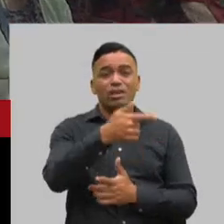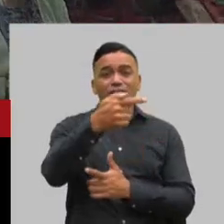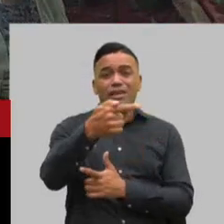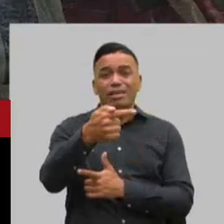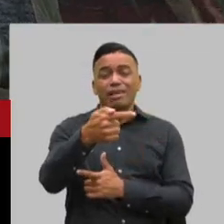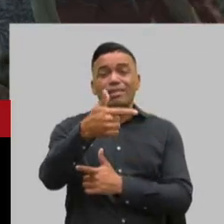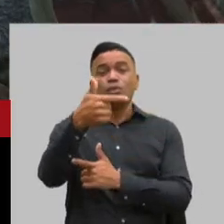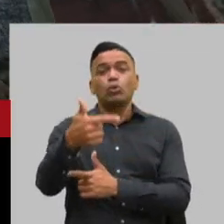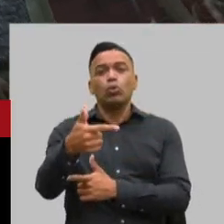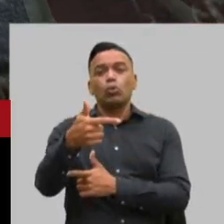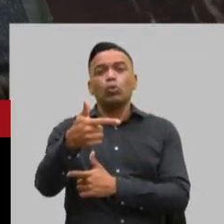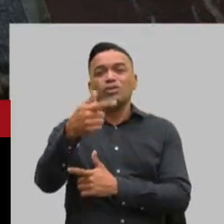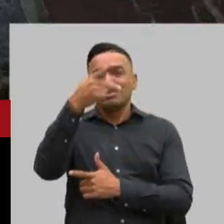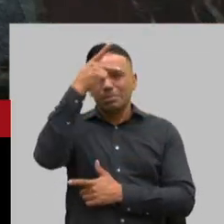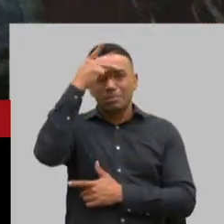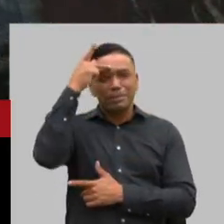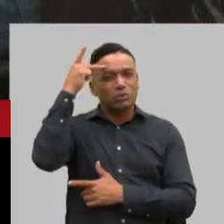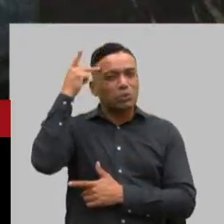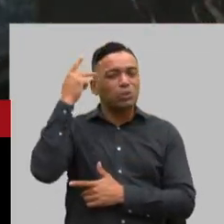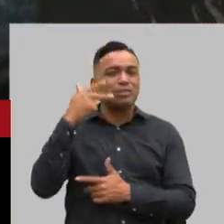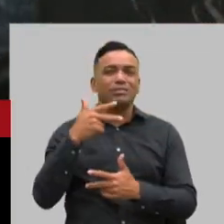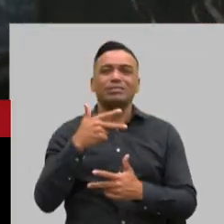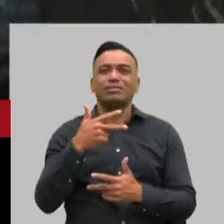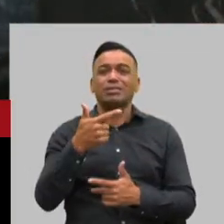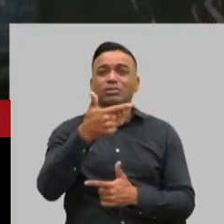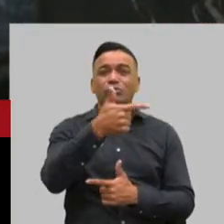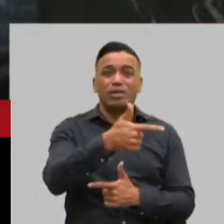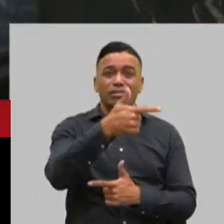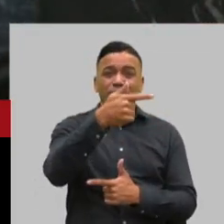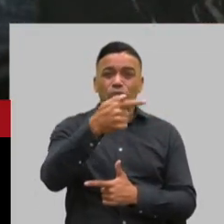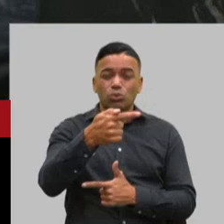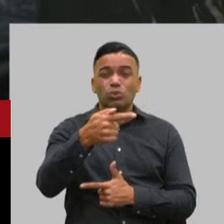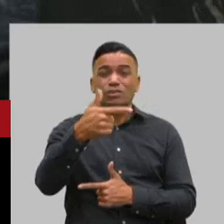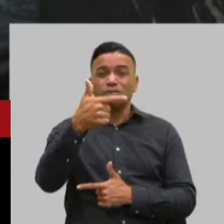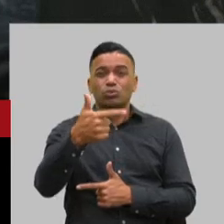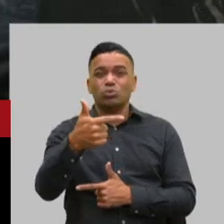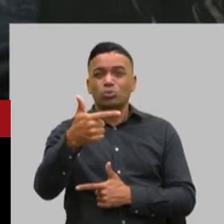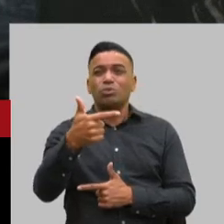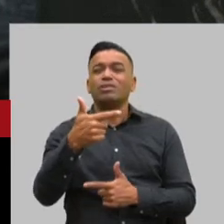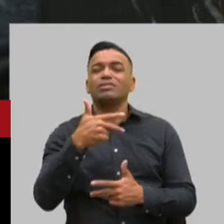272 joias? Presente. 272 joias?